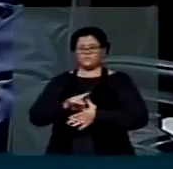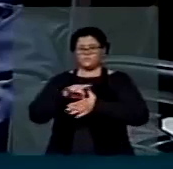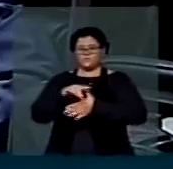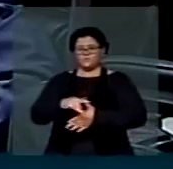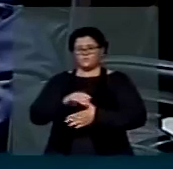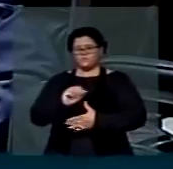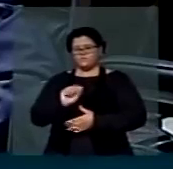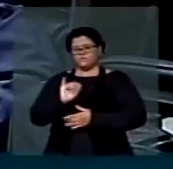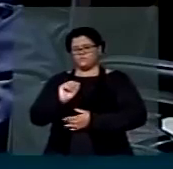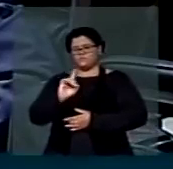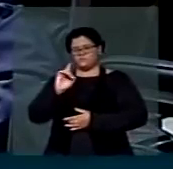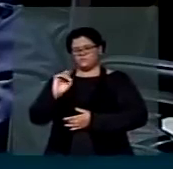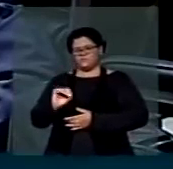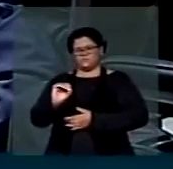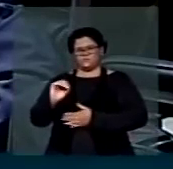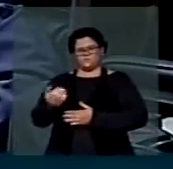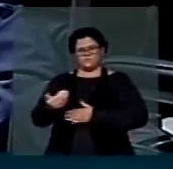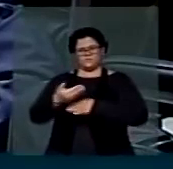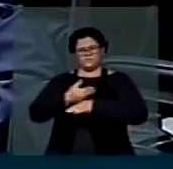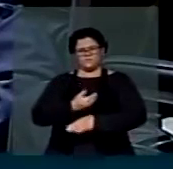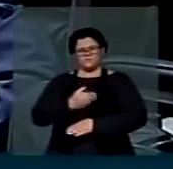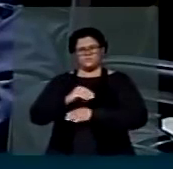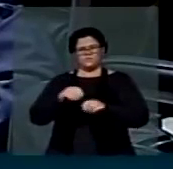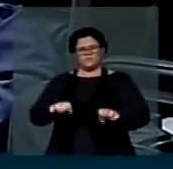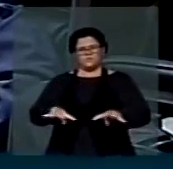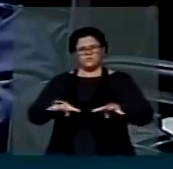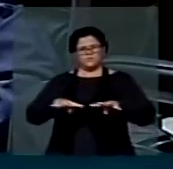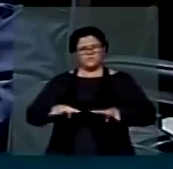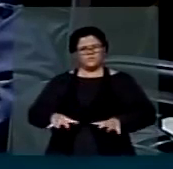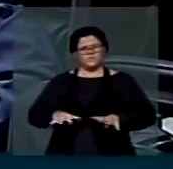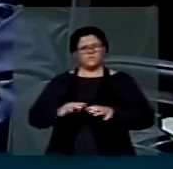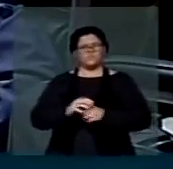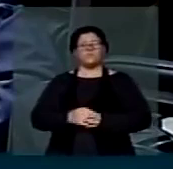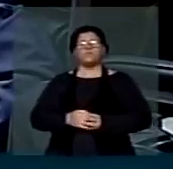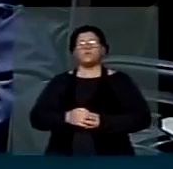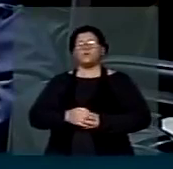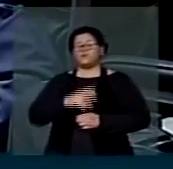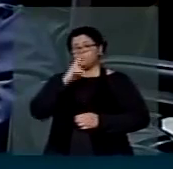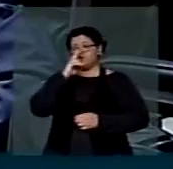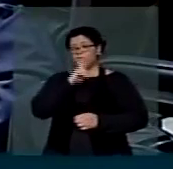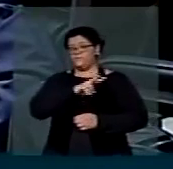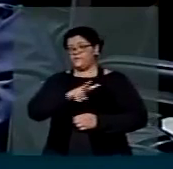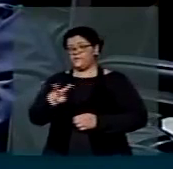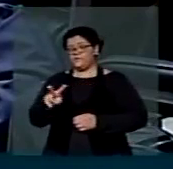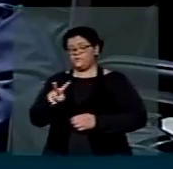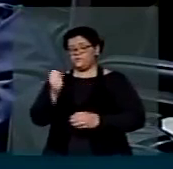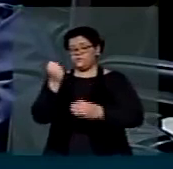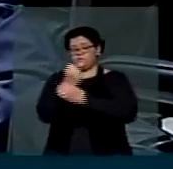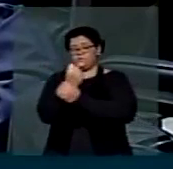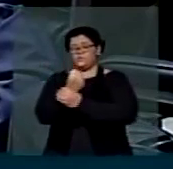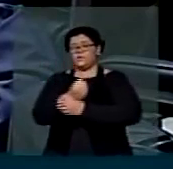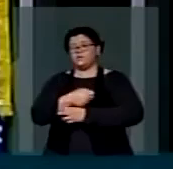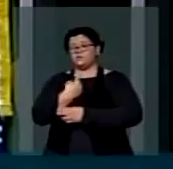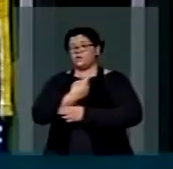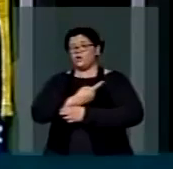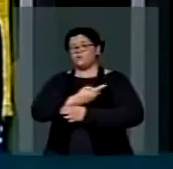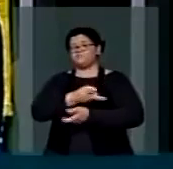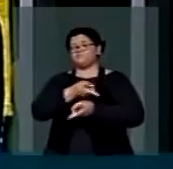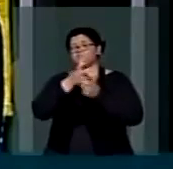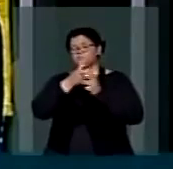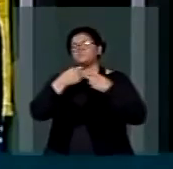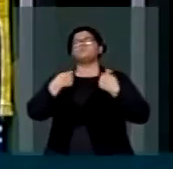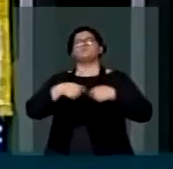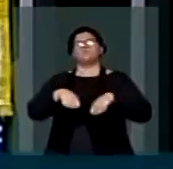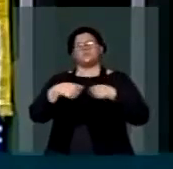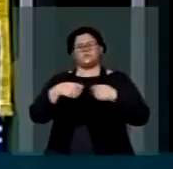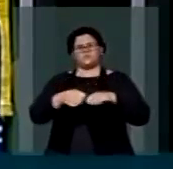esse plenário e deu a visibilidade para que a sua condição de segurança pudesse